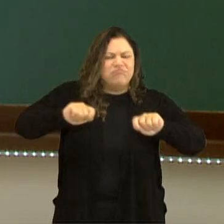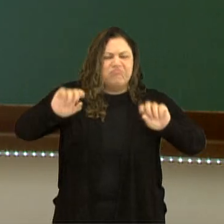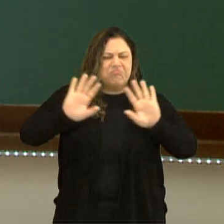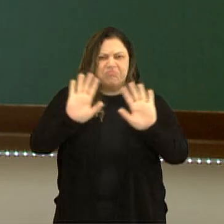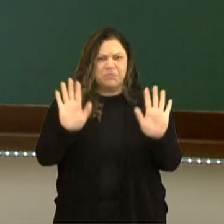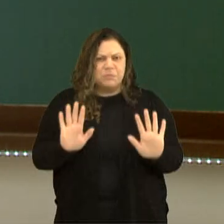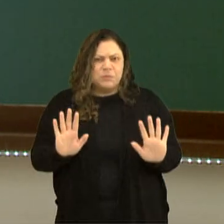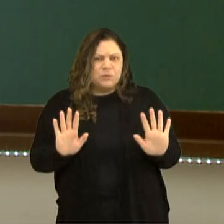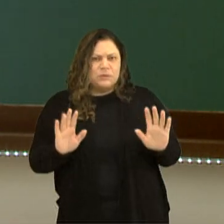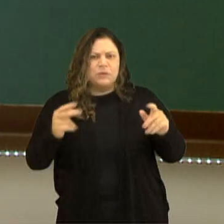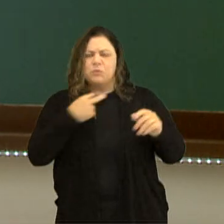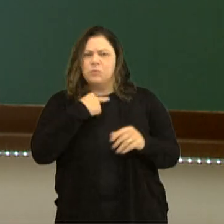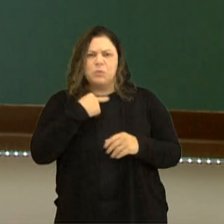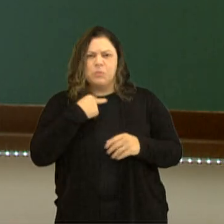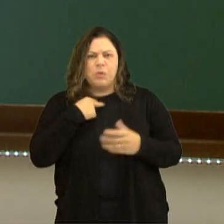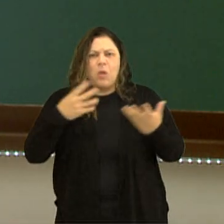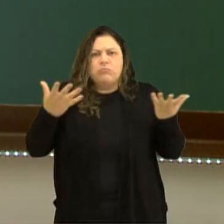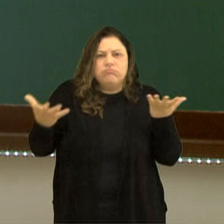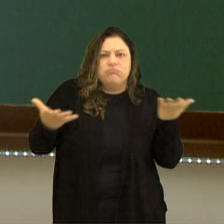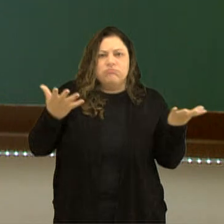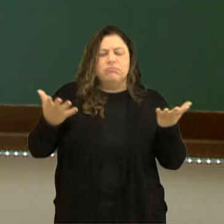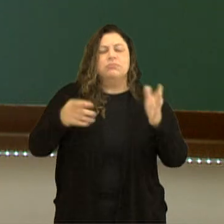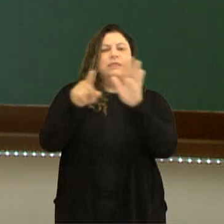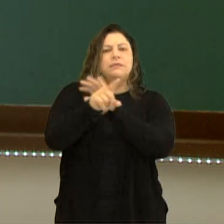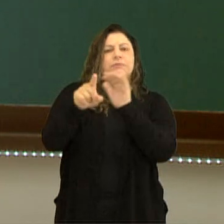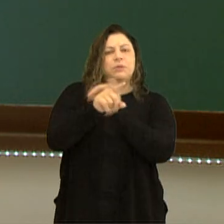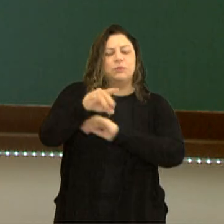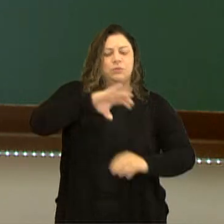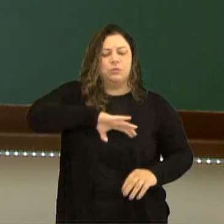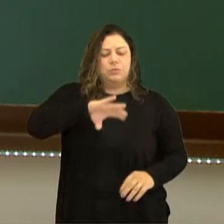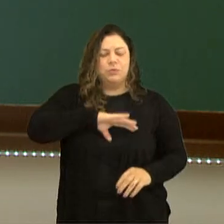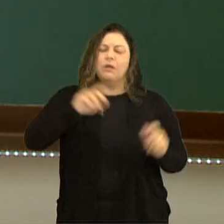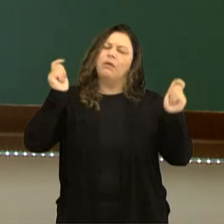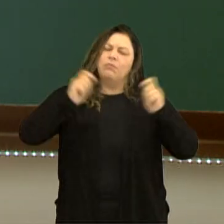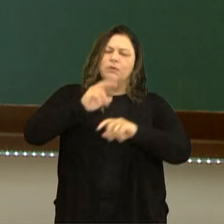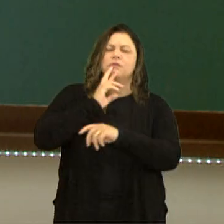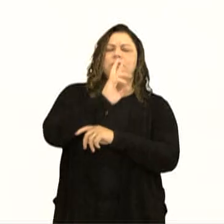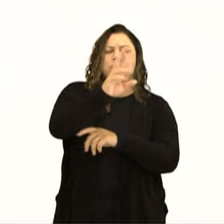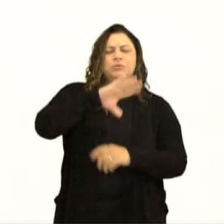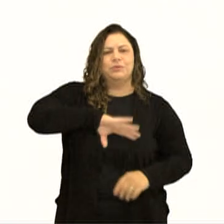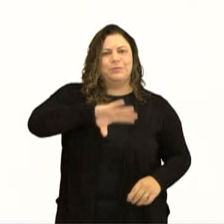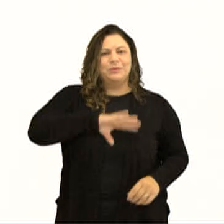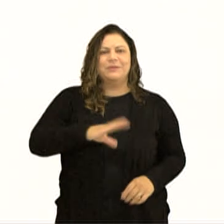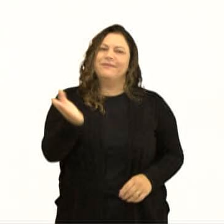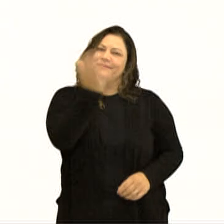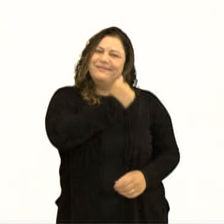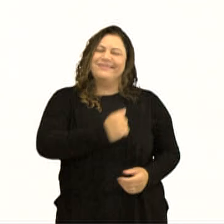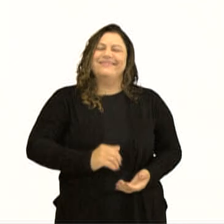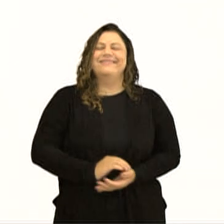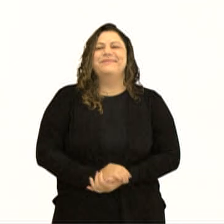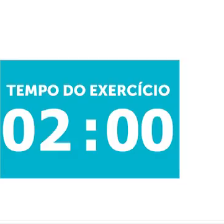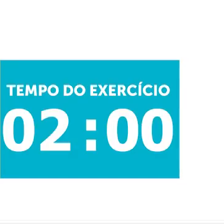Tour? Minhas perguntas estão em português, então você pode me responder em português. Vamos lá? Let's go!